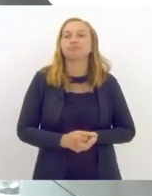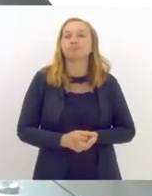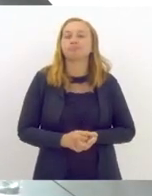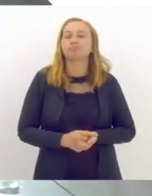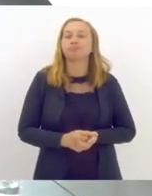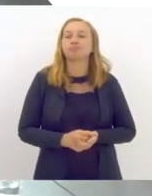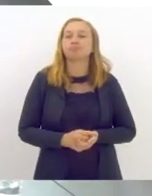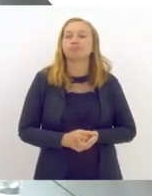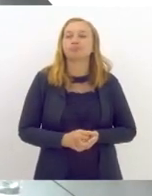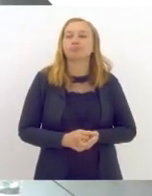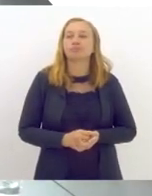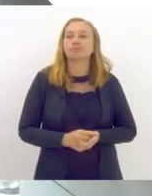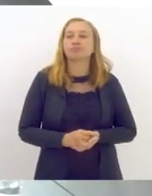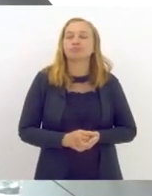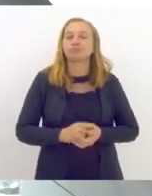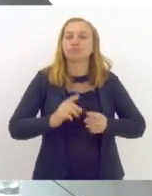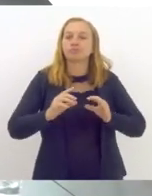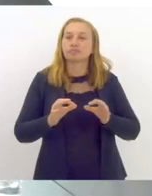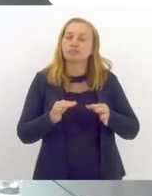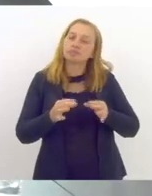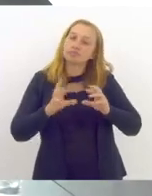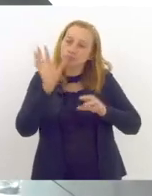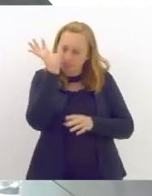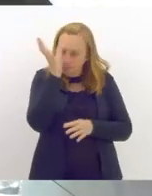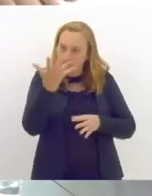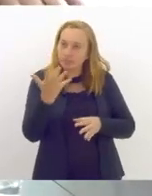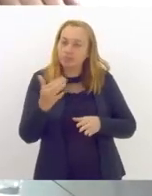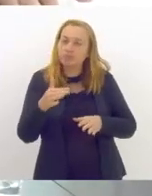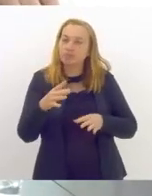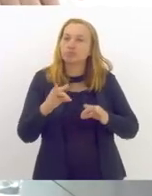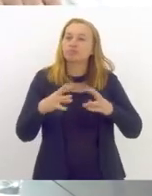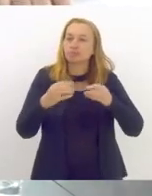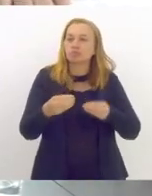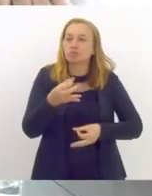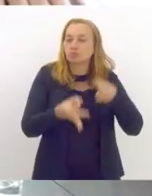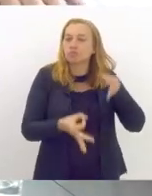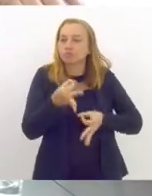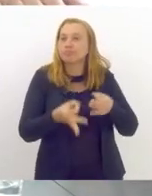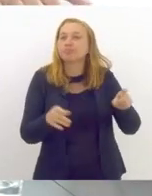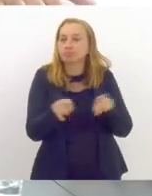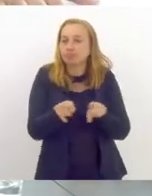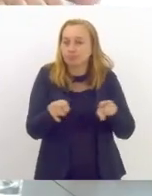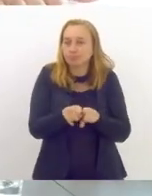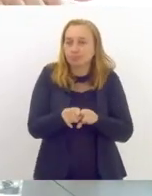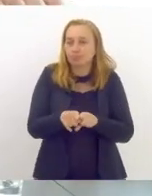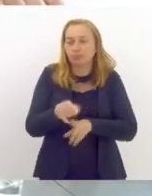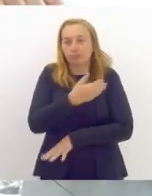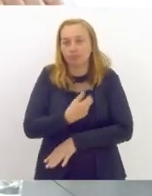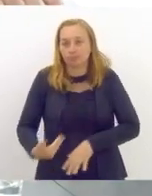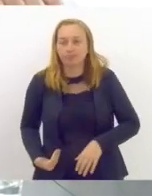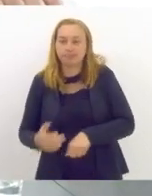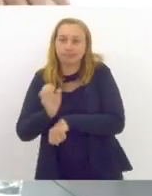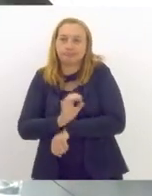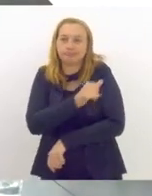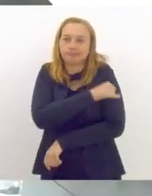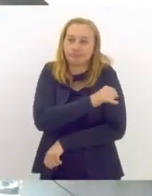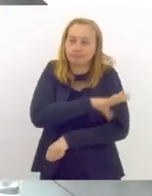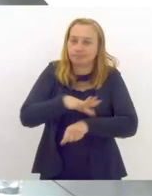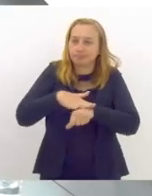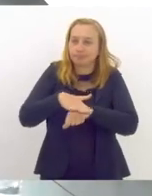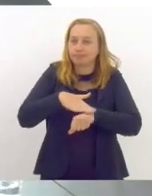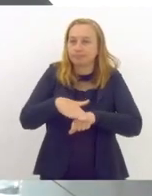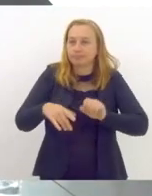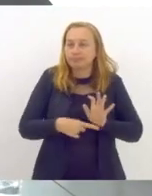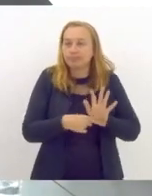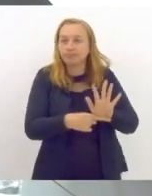todos os remédios jurídicos a gente depois também podemos abrir uma linha com governador do Estado do Rio de Janeiro para